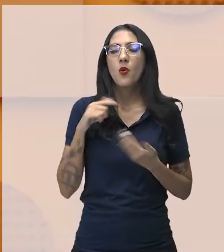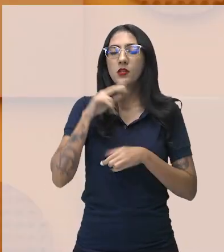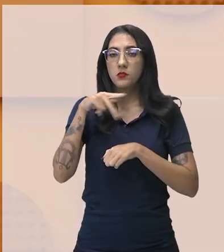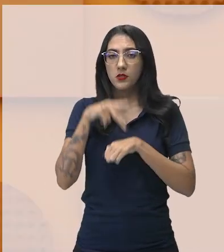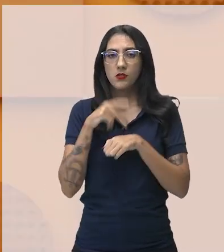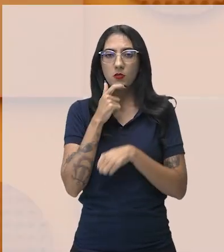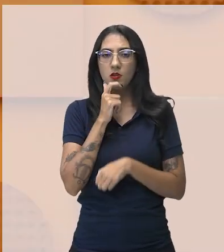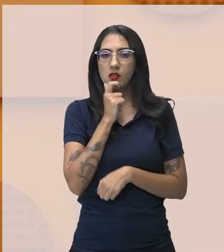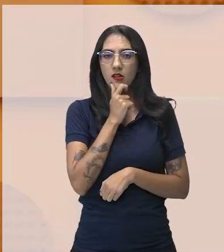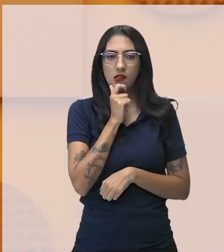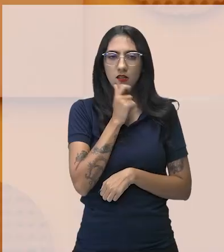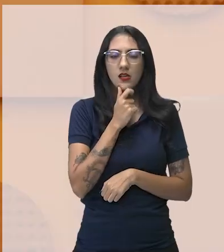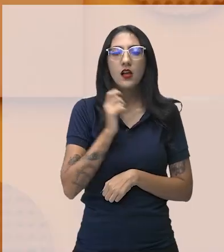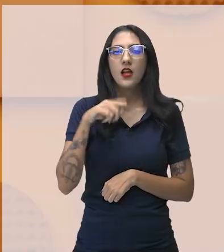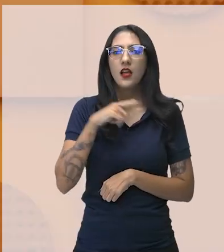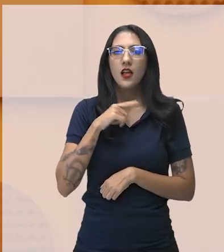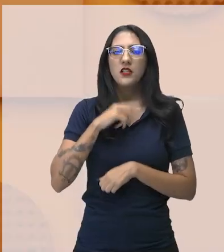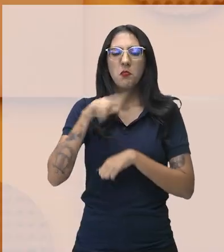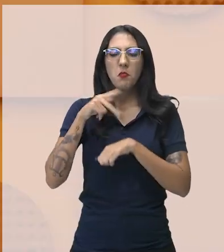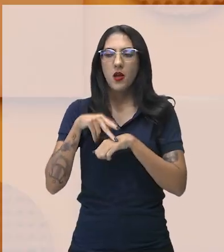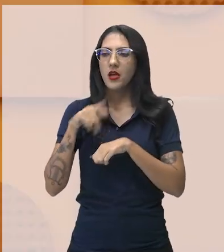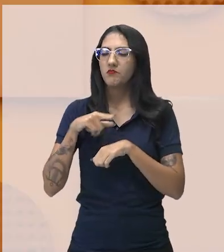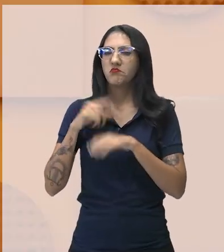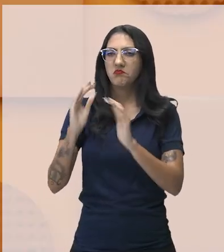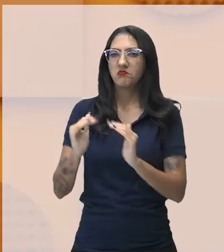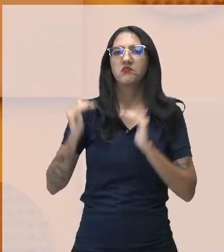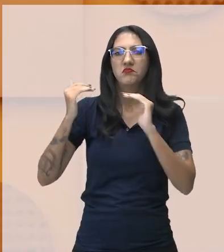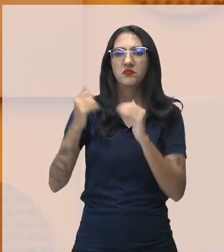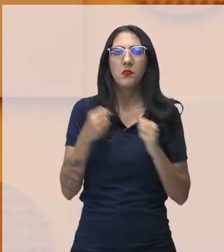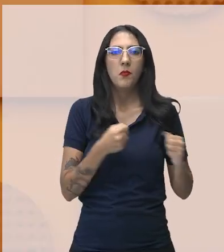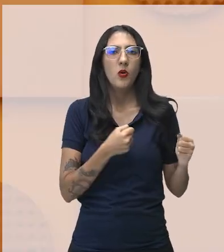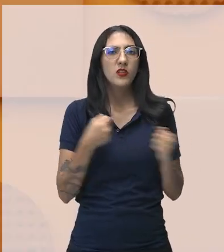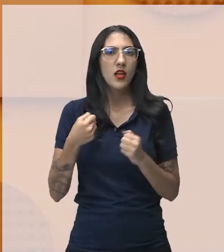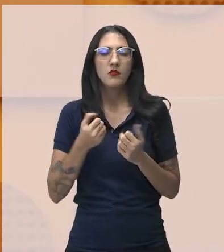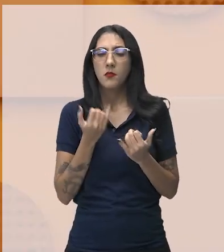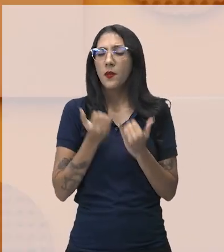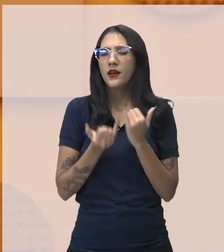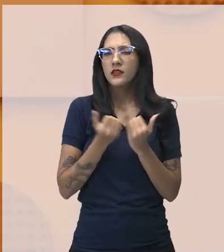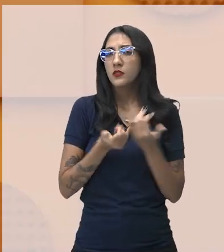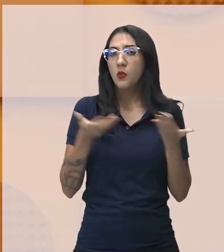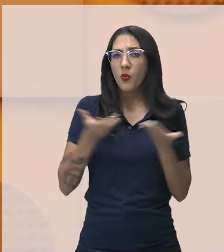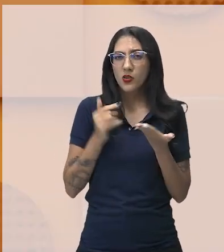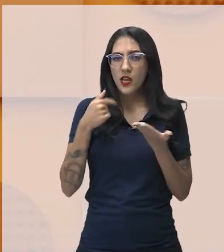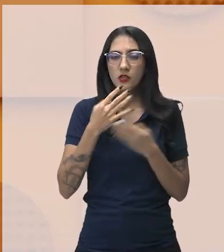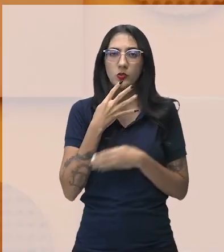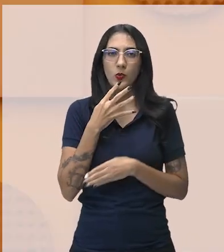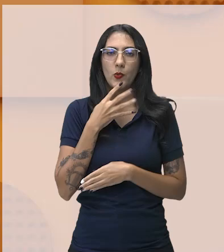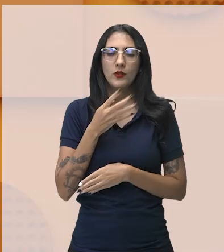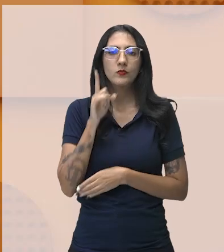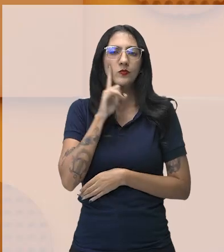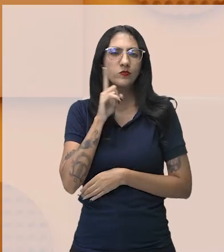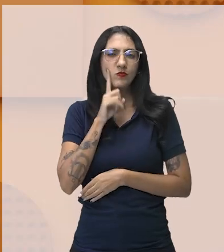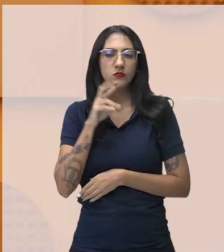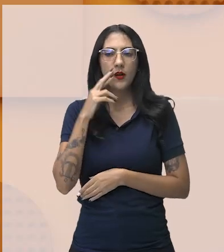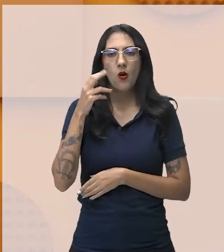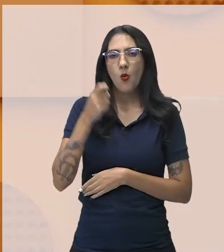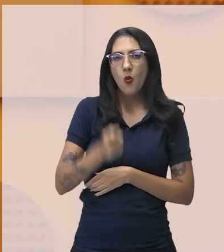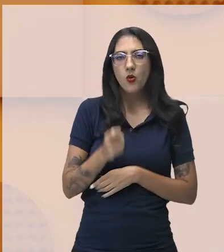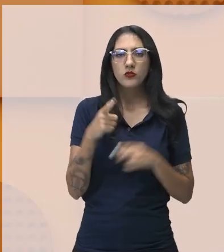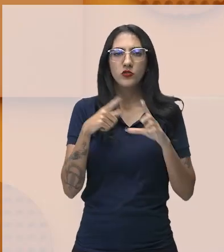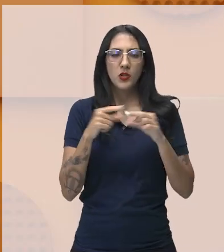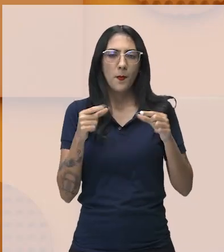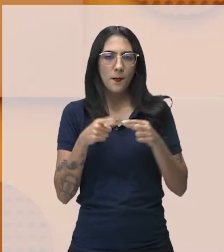teve o seu período ali de grande poder, como é hoje os Estados Unidos, como é hoje, né, a Rússia, o Japão.